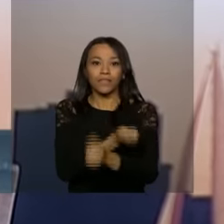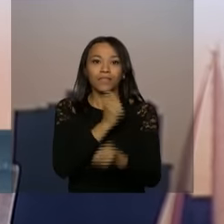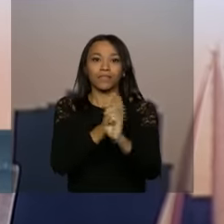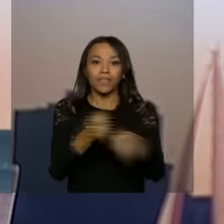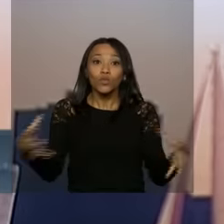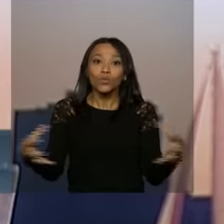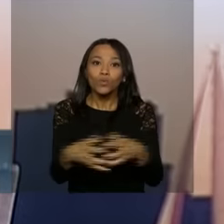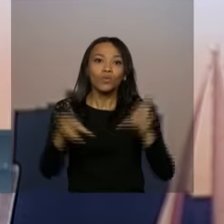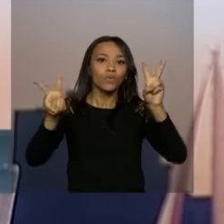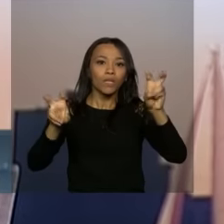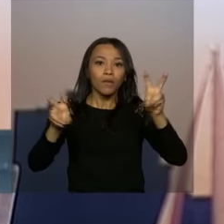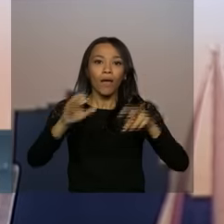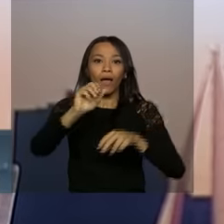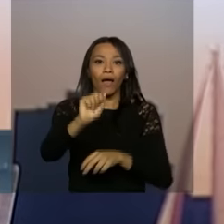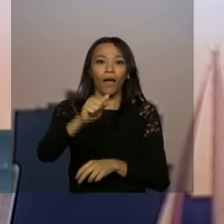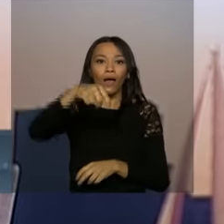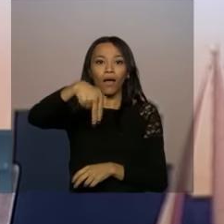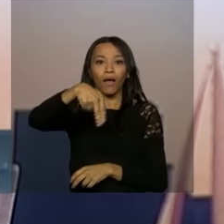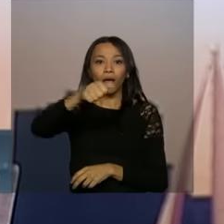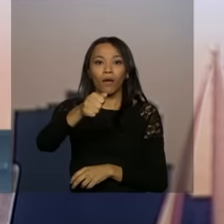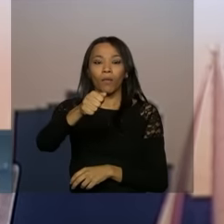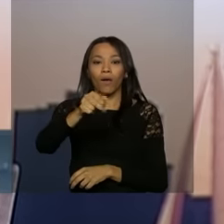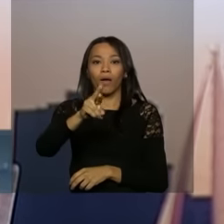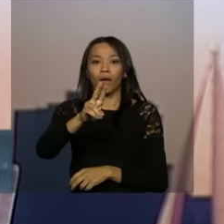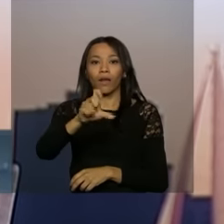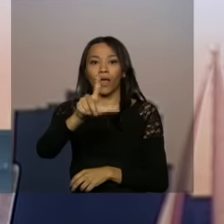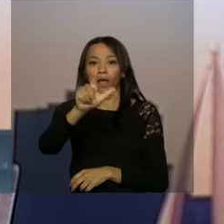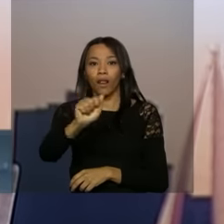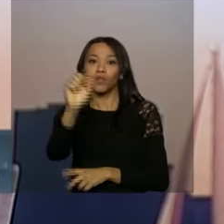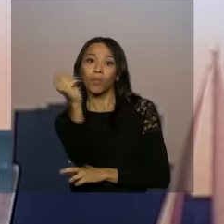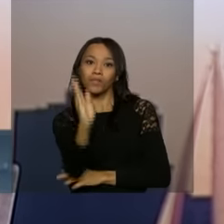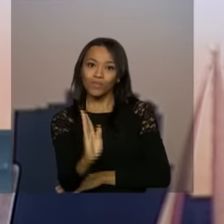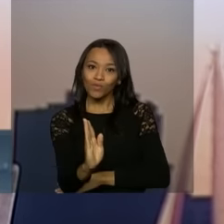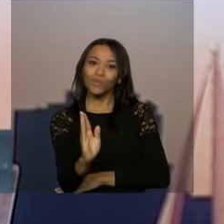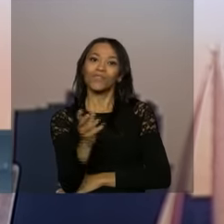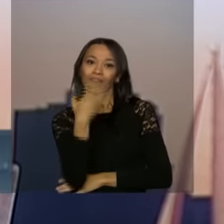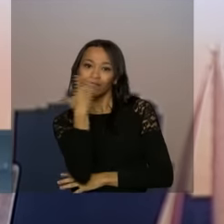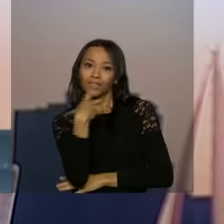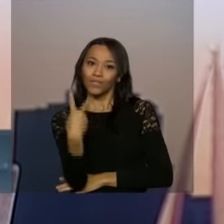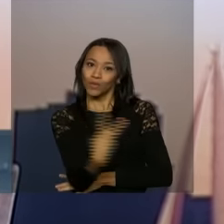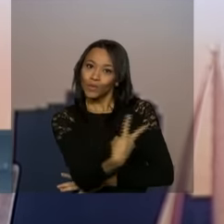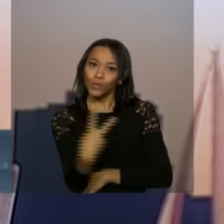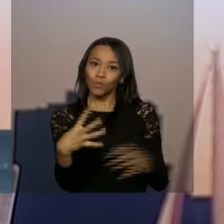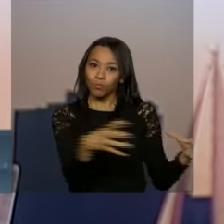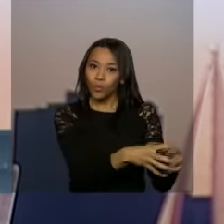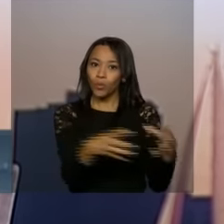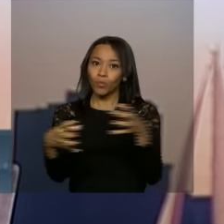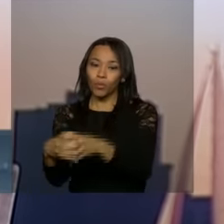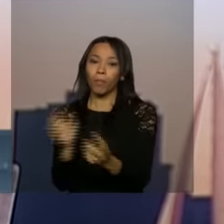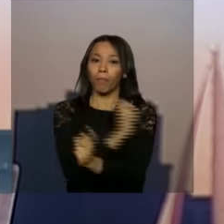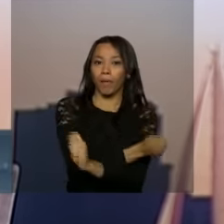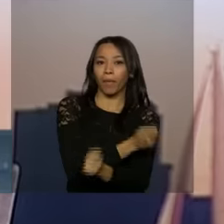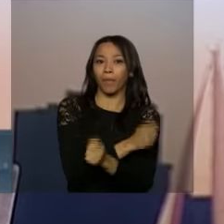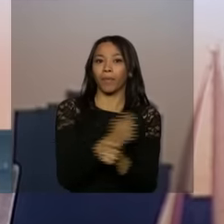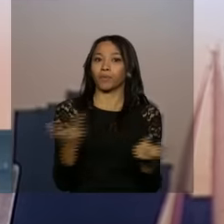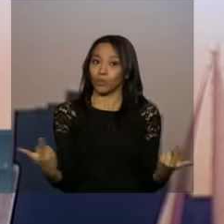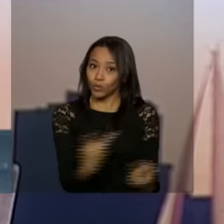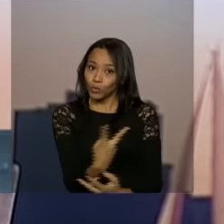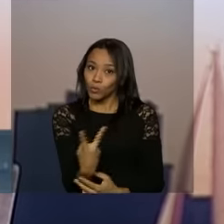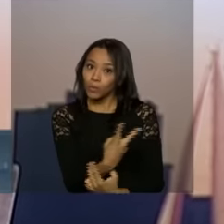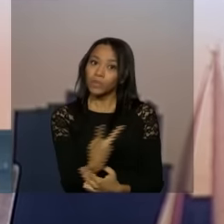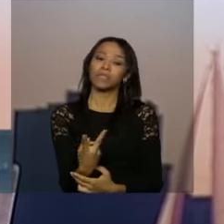acho que é o símbolo de que, no Brasil, até os órgãos policiais têm uma